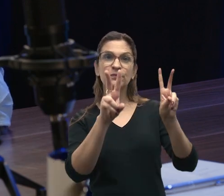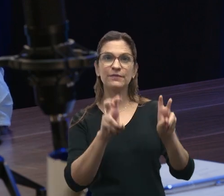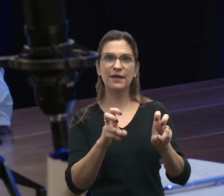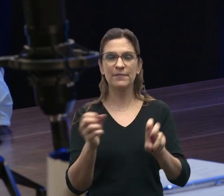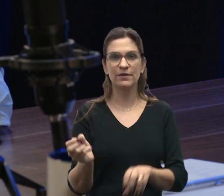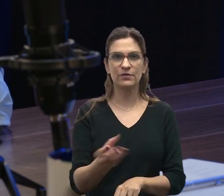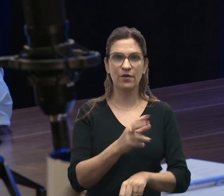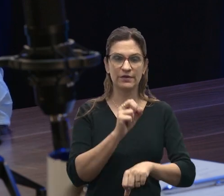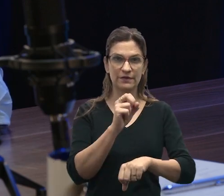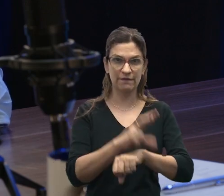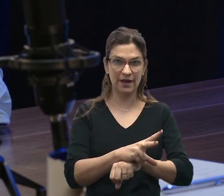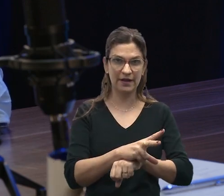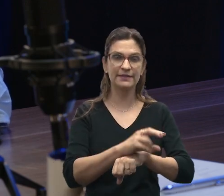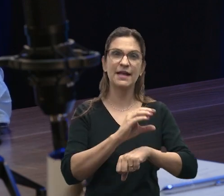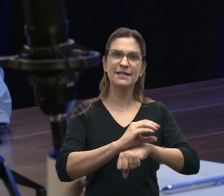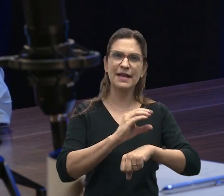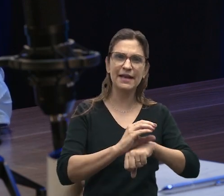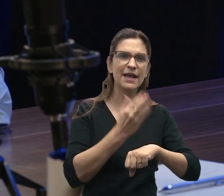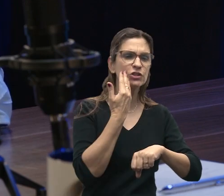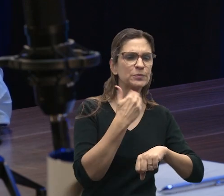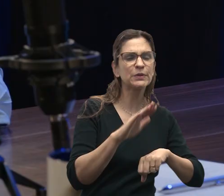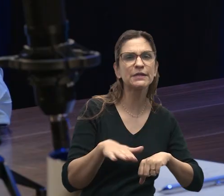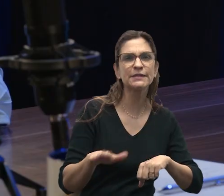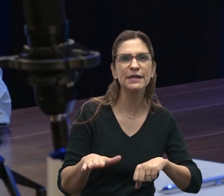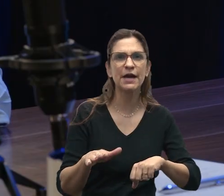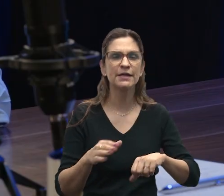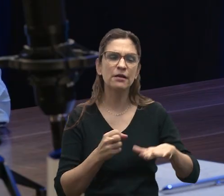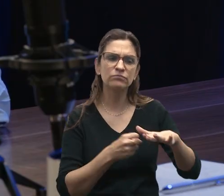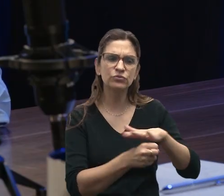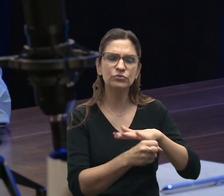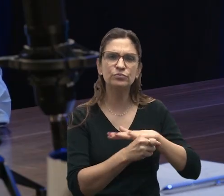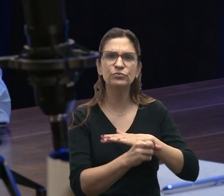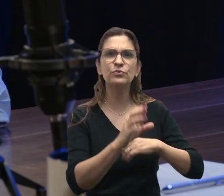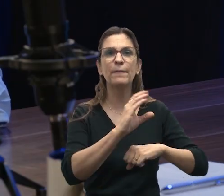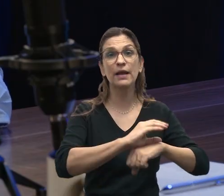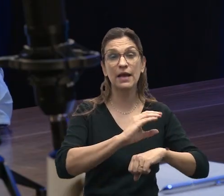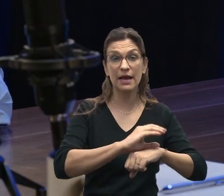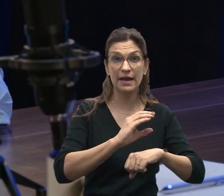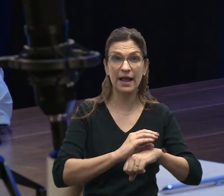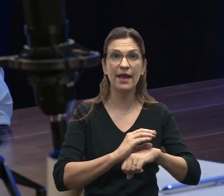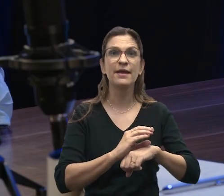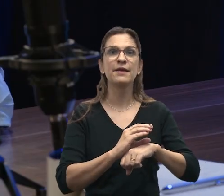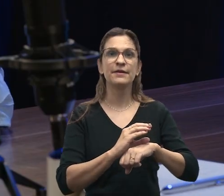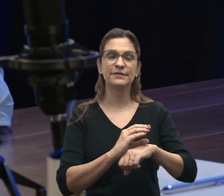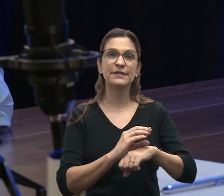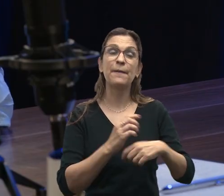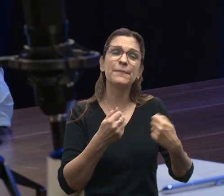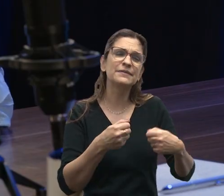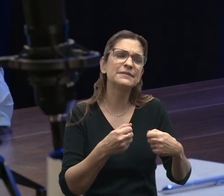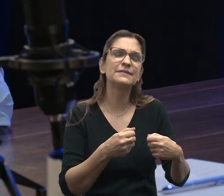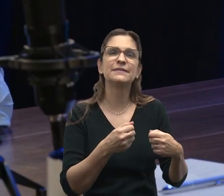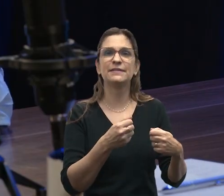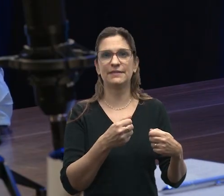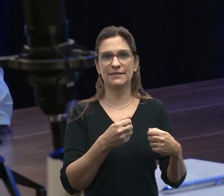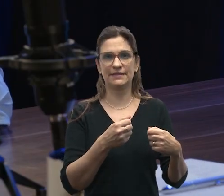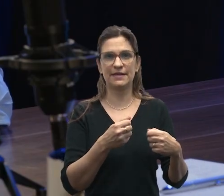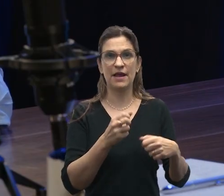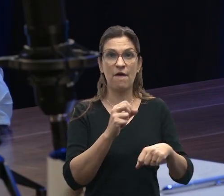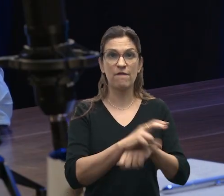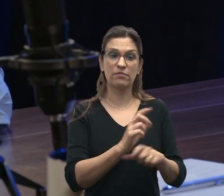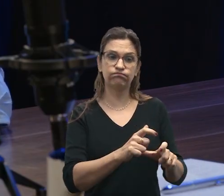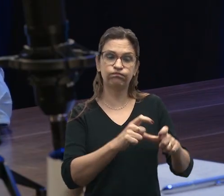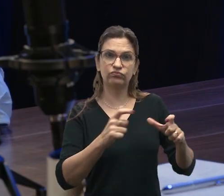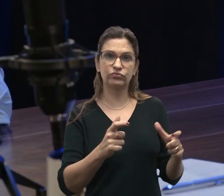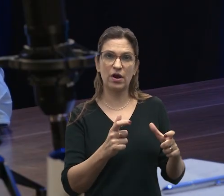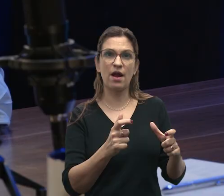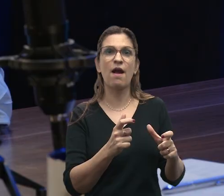educação infantil, porque a gente tem uma crise de oferta da educação infantil em Campo Grande. O governo federal tem ajudado, através do